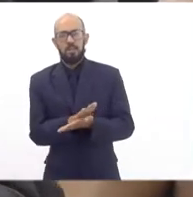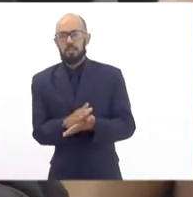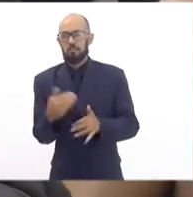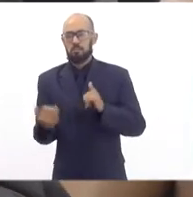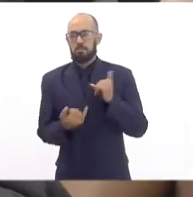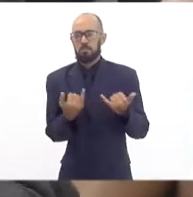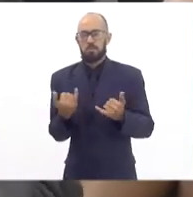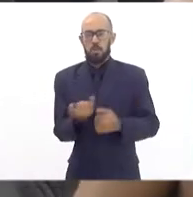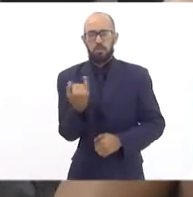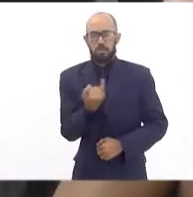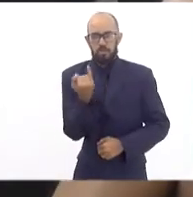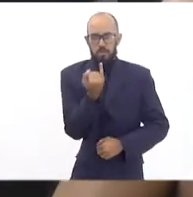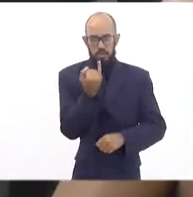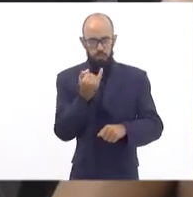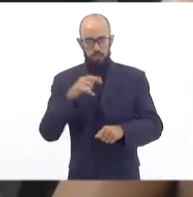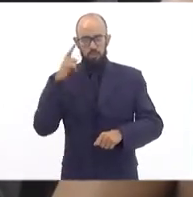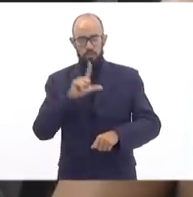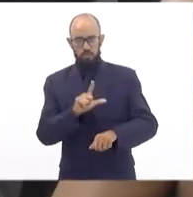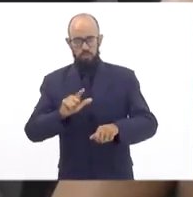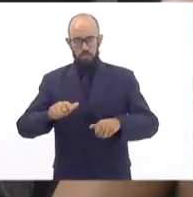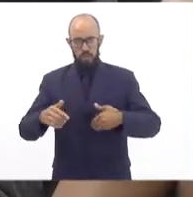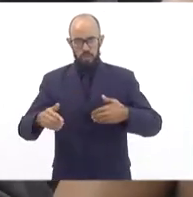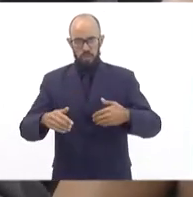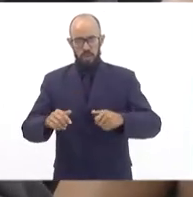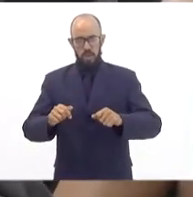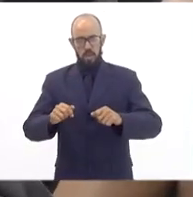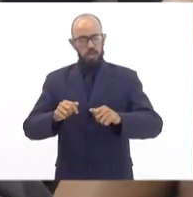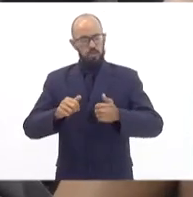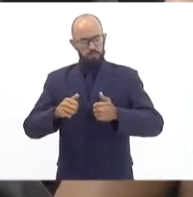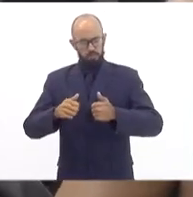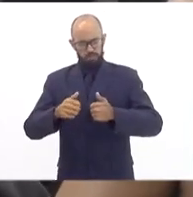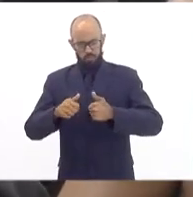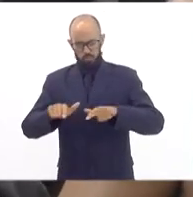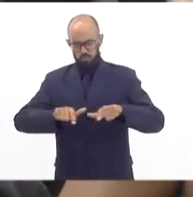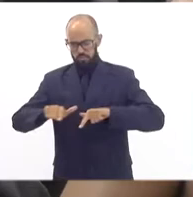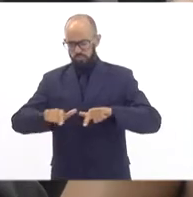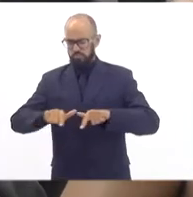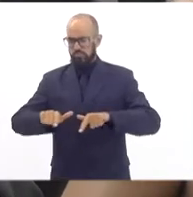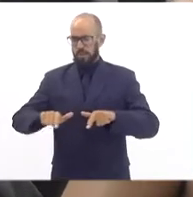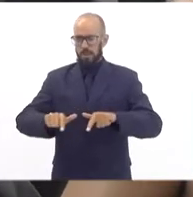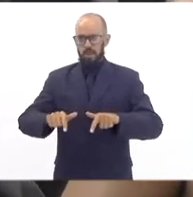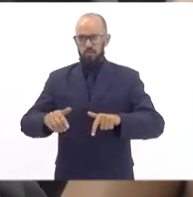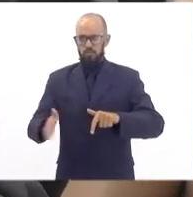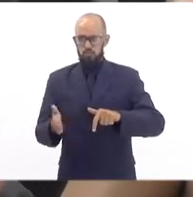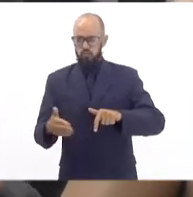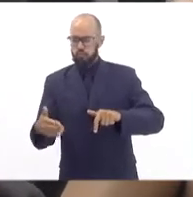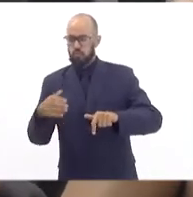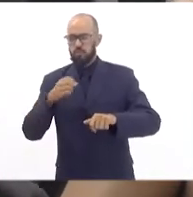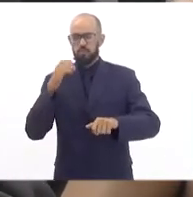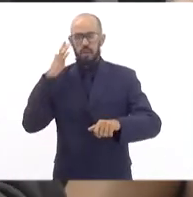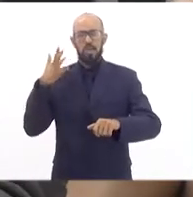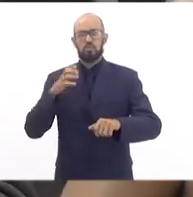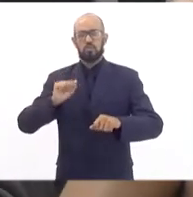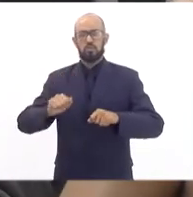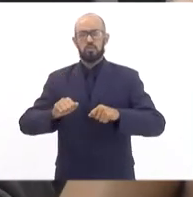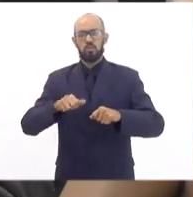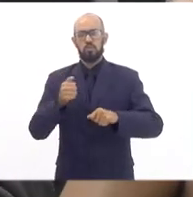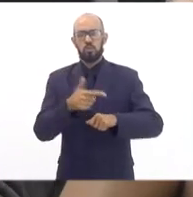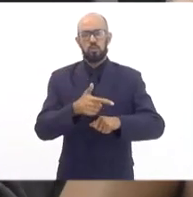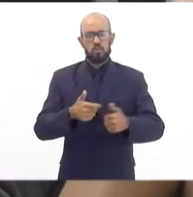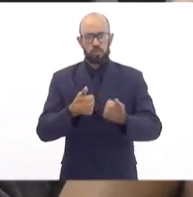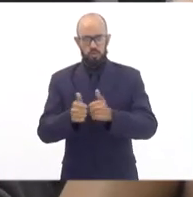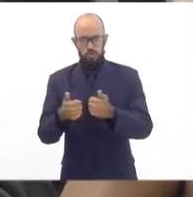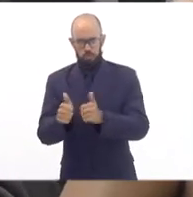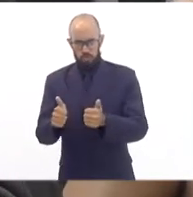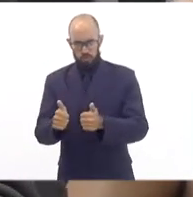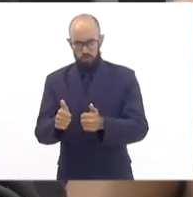da região metropolitana que o transporte. Costumo dizer que quem viabiliza a produção são os